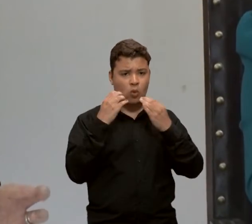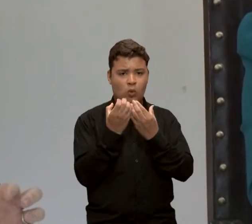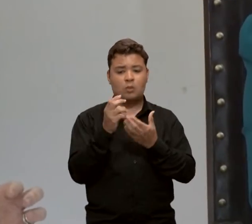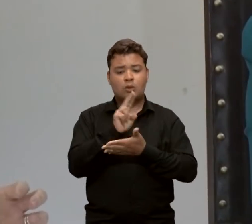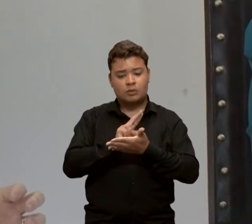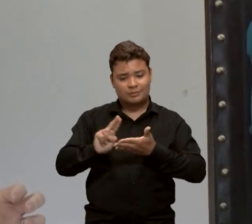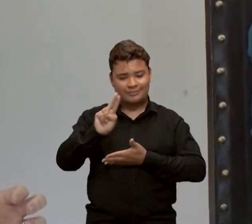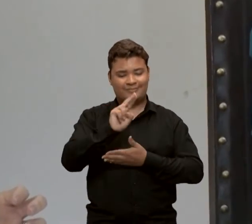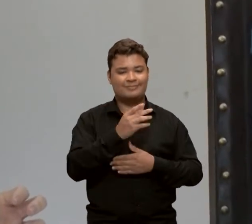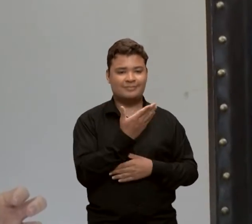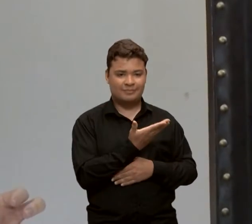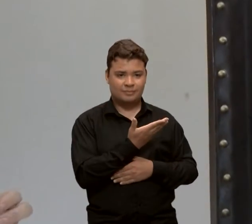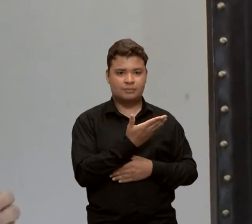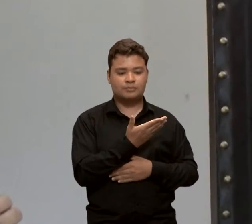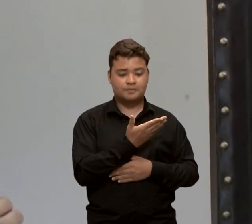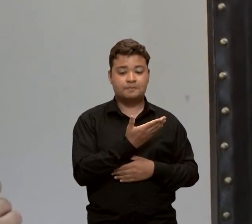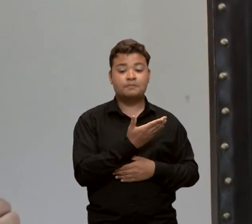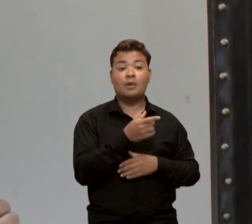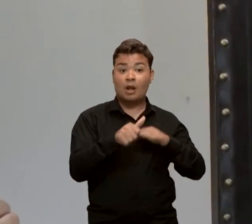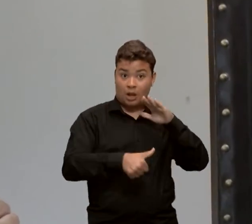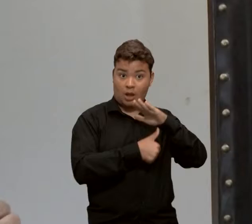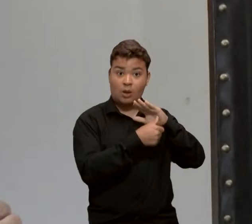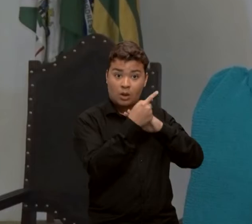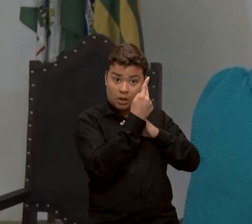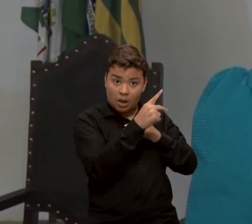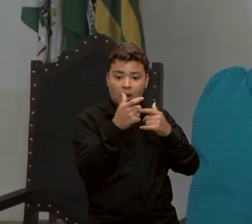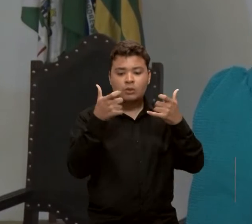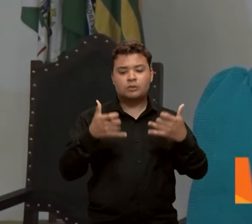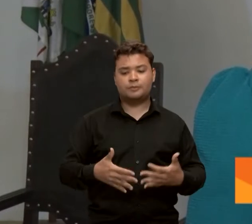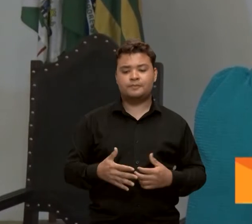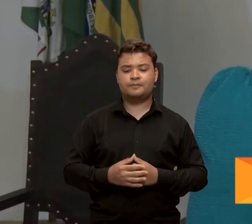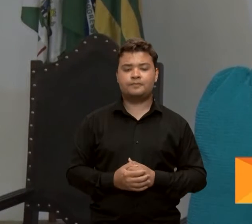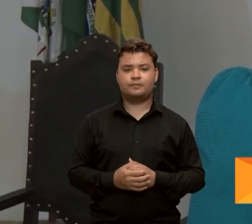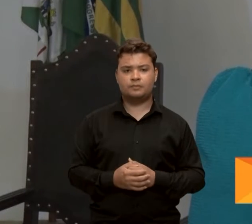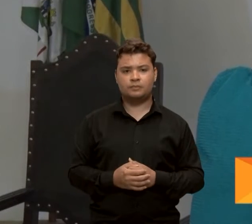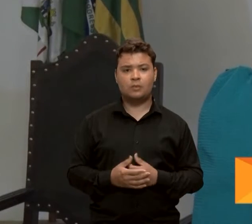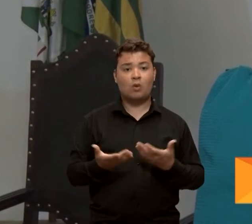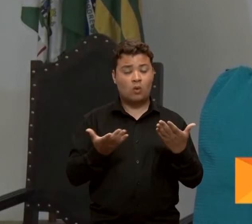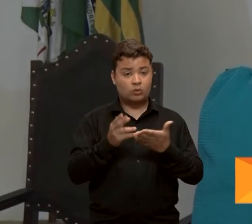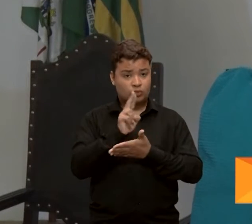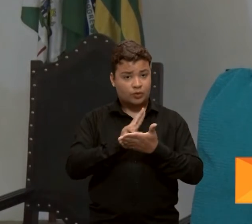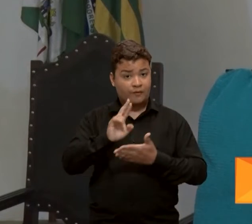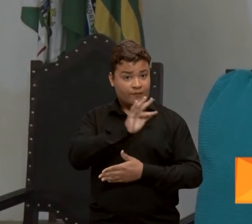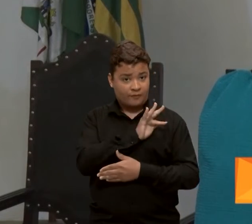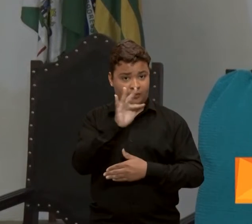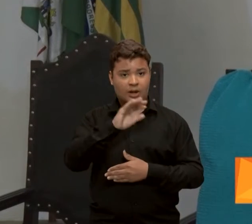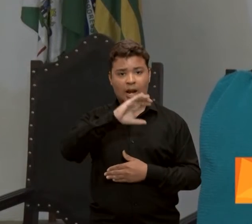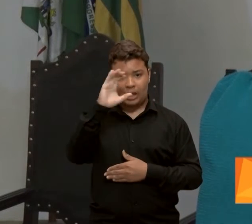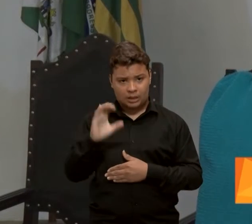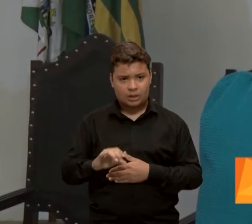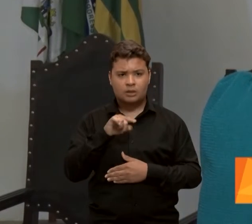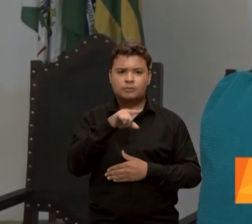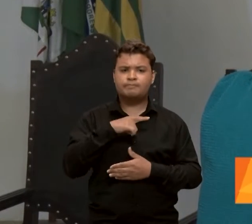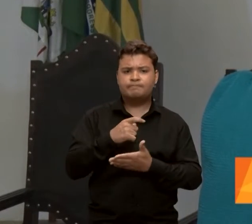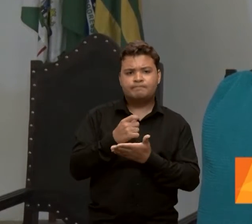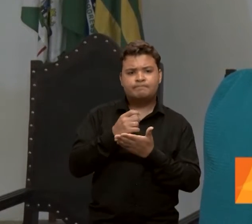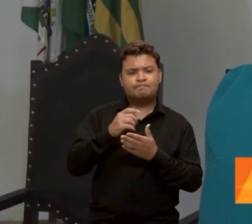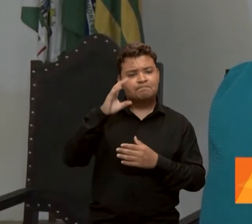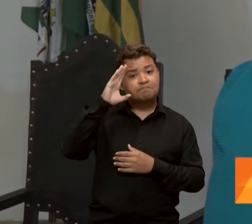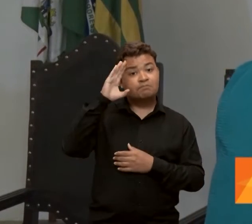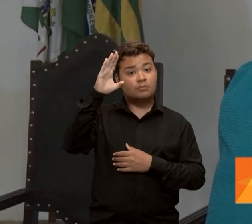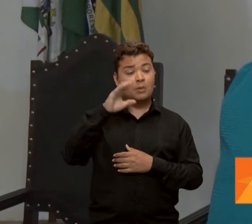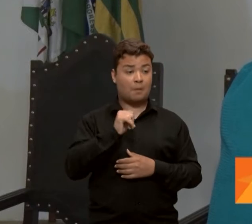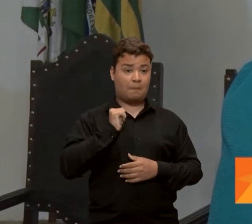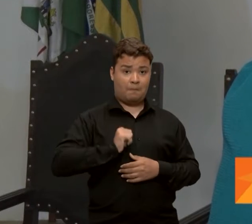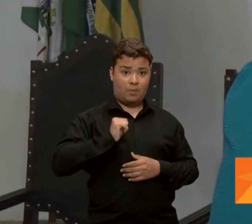considera Roselma Lucchesi, reitora da instituição. Hoje a Universidade Federal de Catalão ela priorizou as bolsas de permanência estudantil